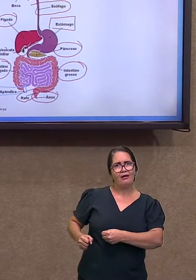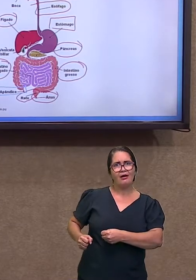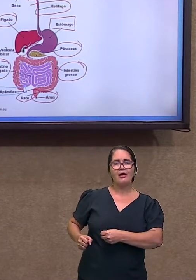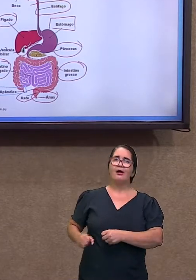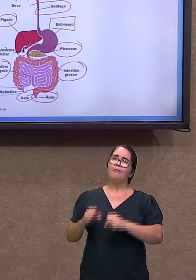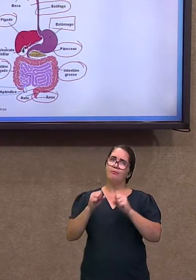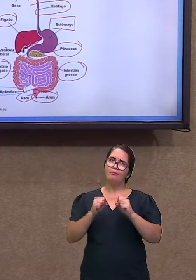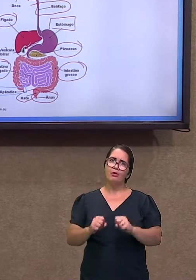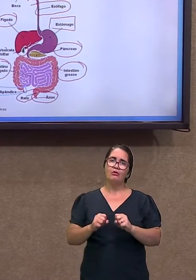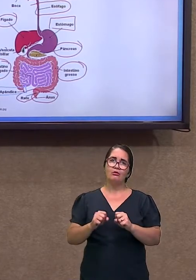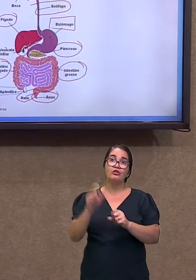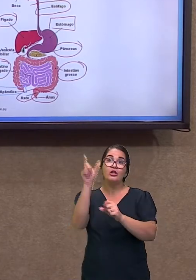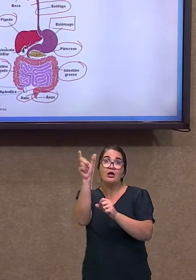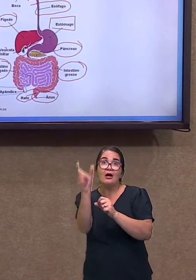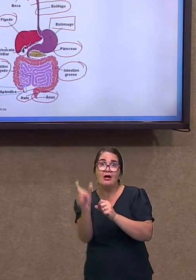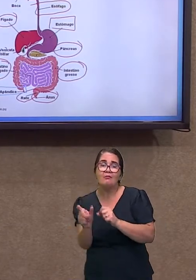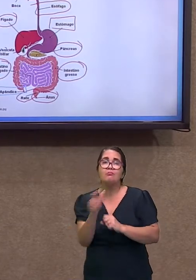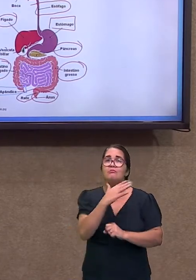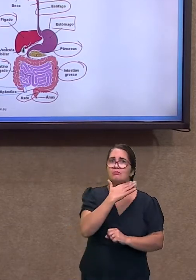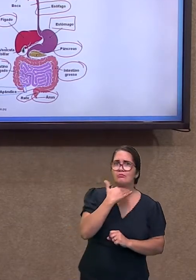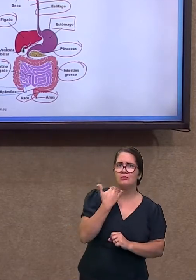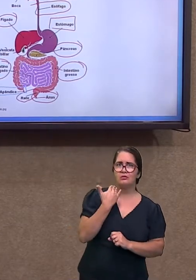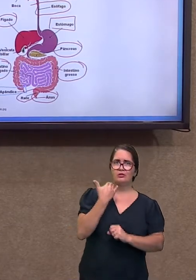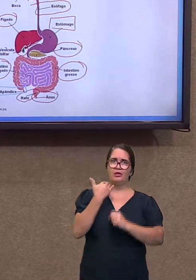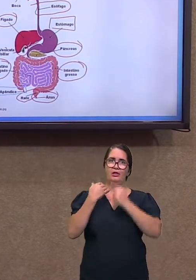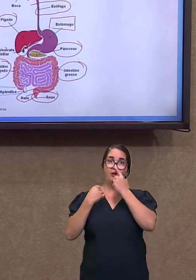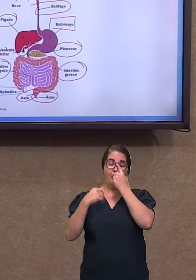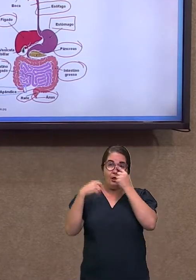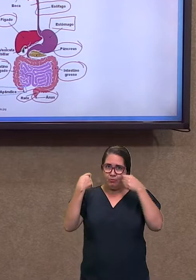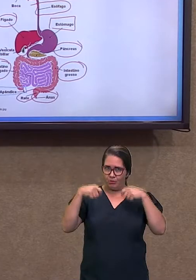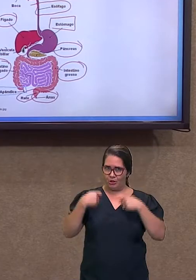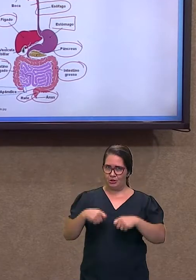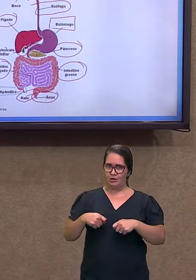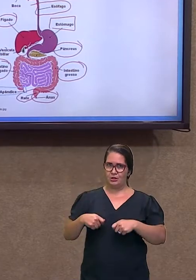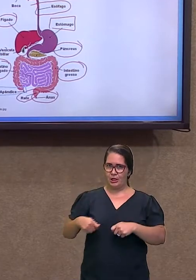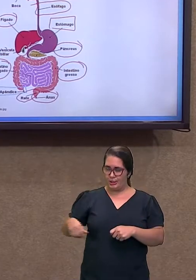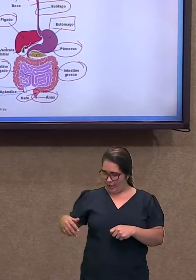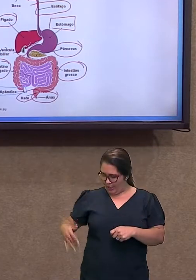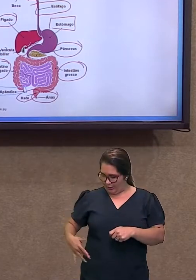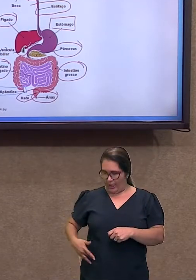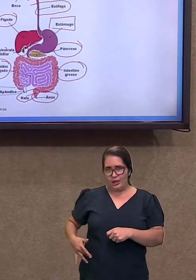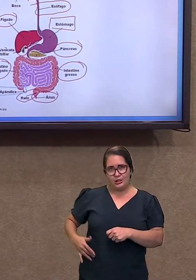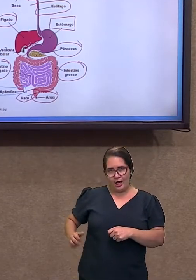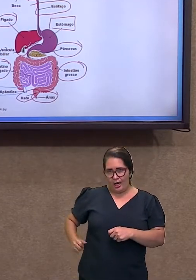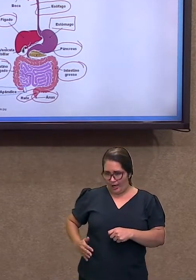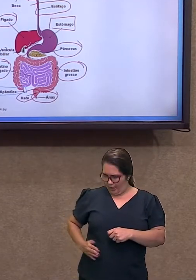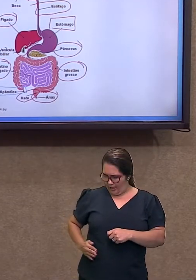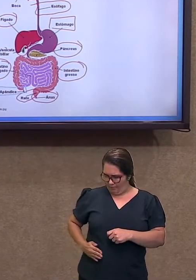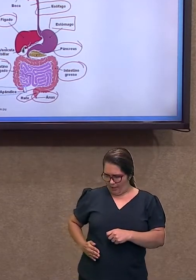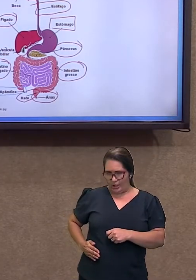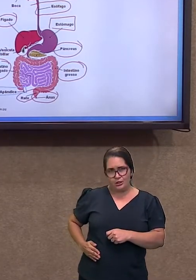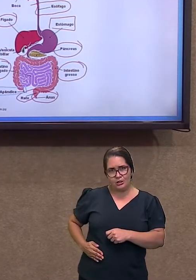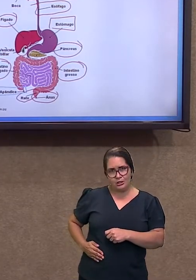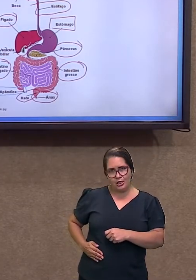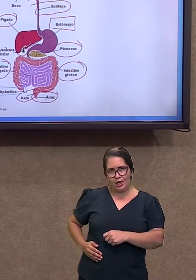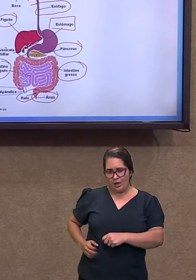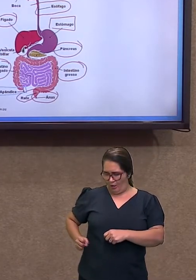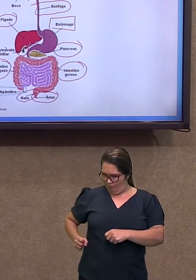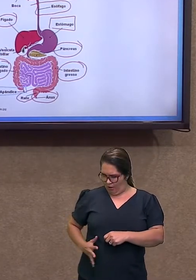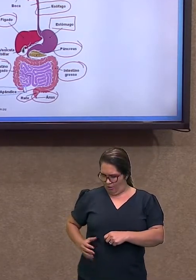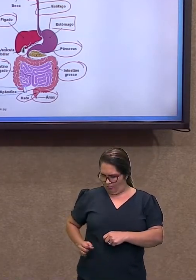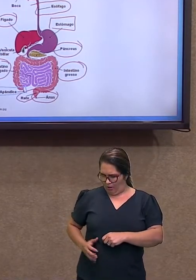socorrido a tempo, se não for feito um processo cirúrgico a tempo, então pode sim causar danos à saúde